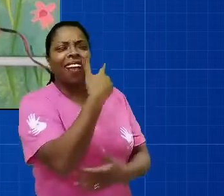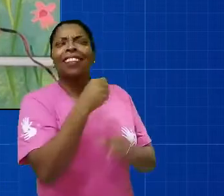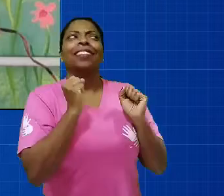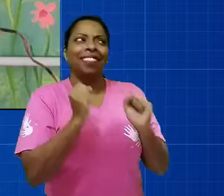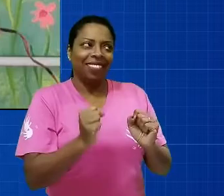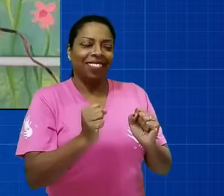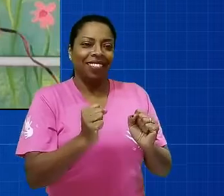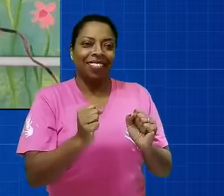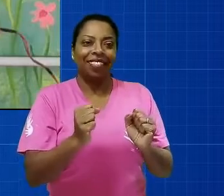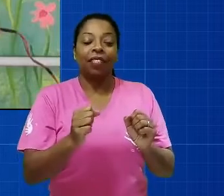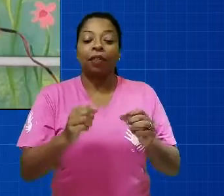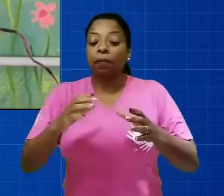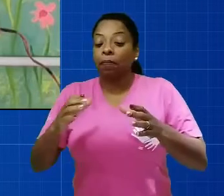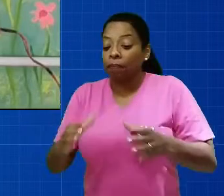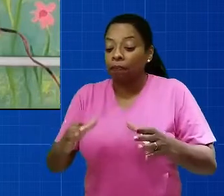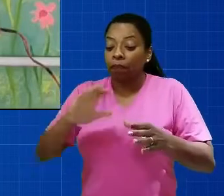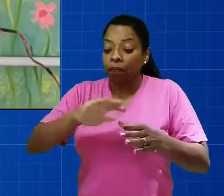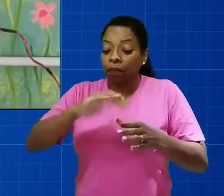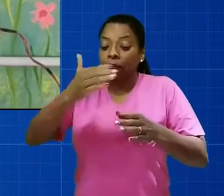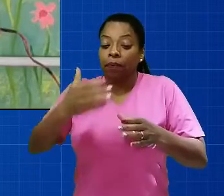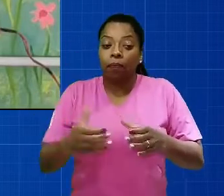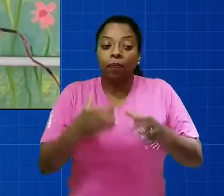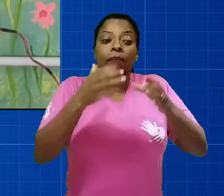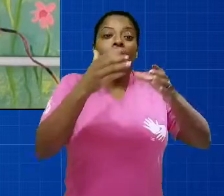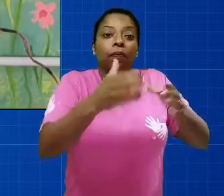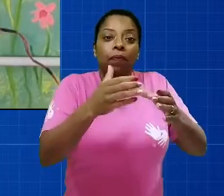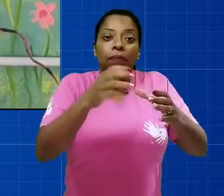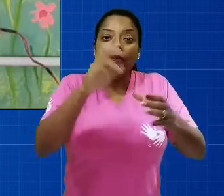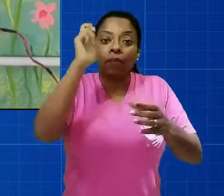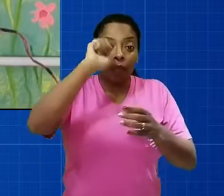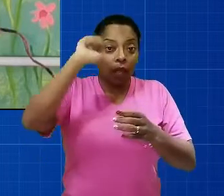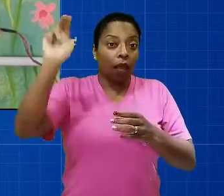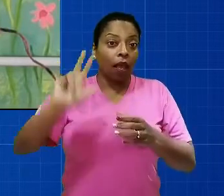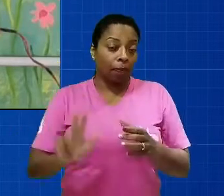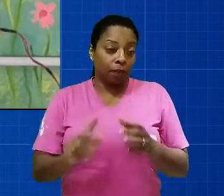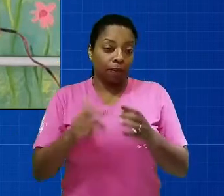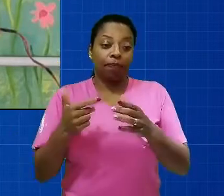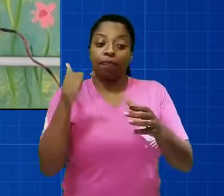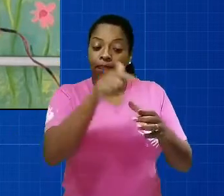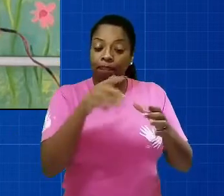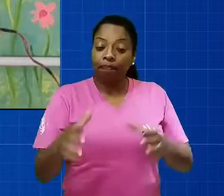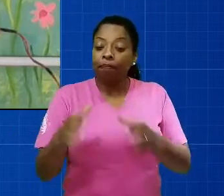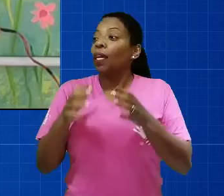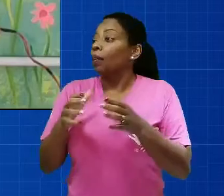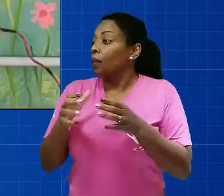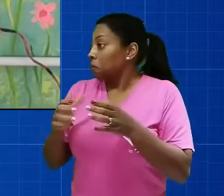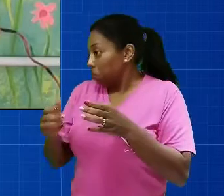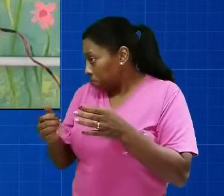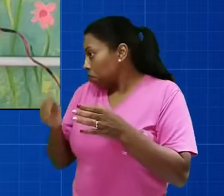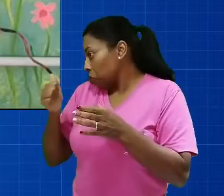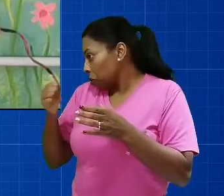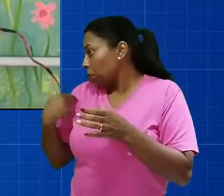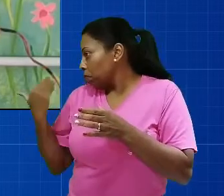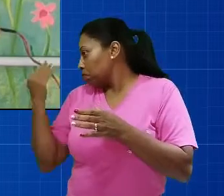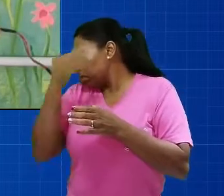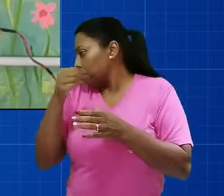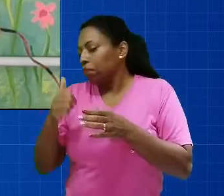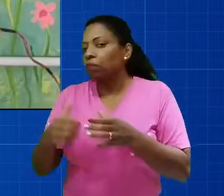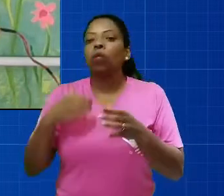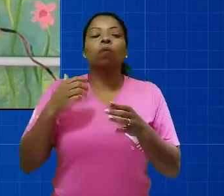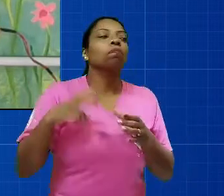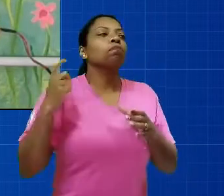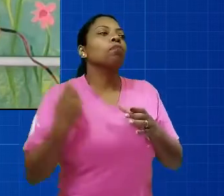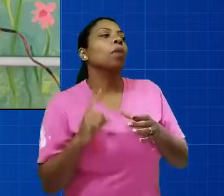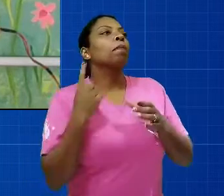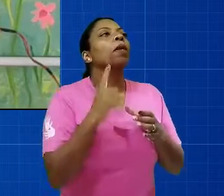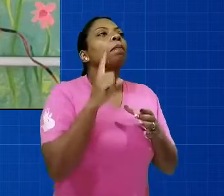o tesouro foi dado a Arman. Arman pegou o tesouro e foi até o mercado. Quando ele estava escolhendo as